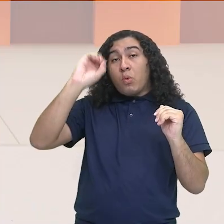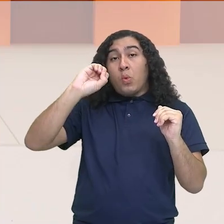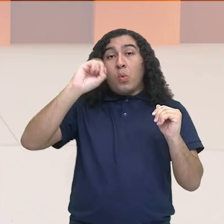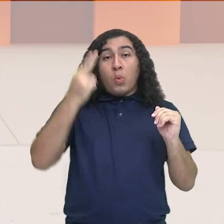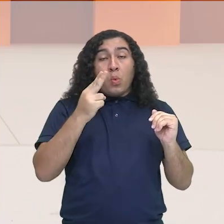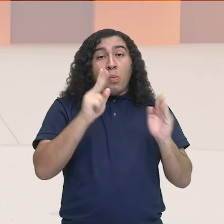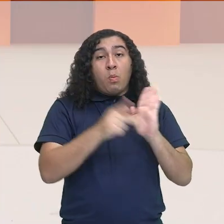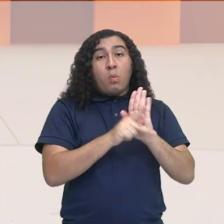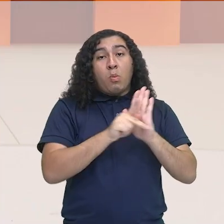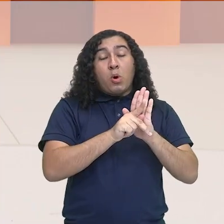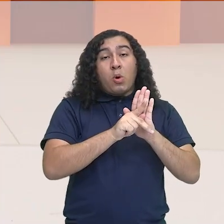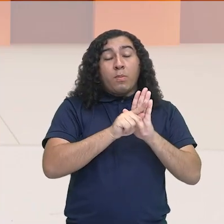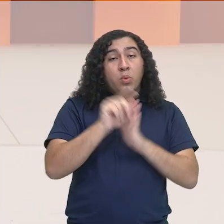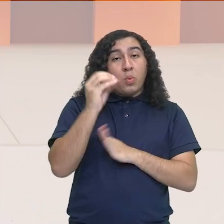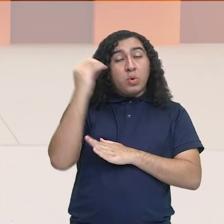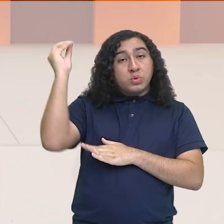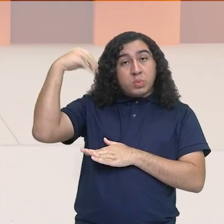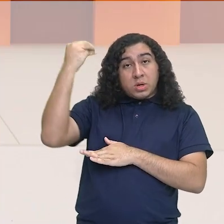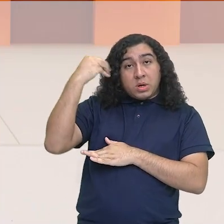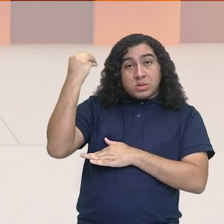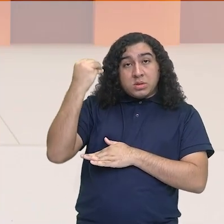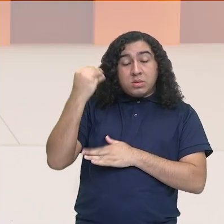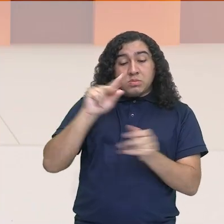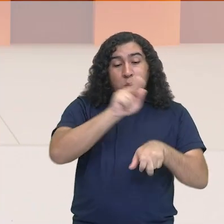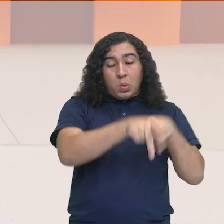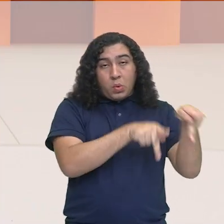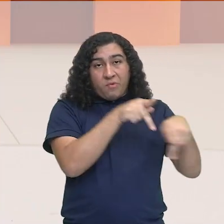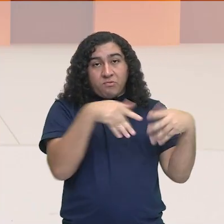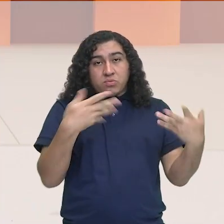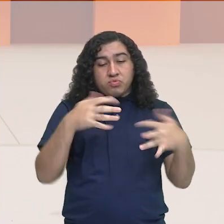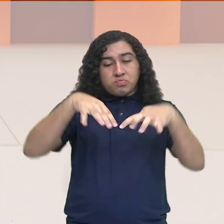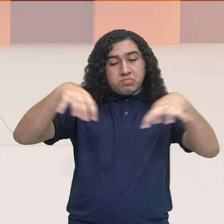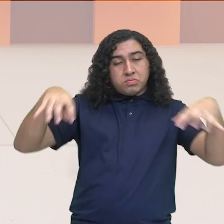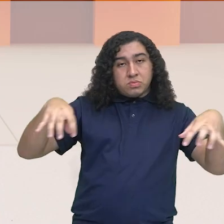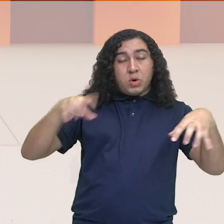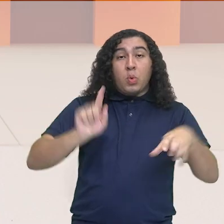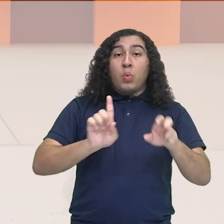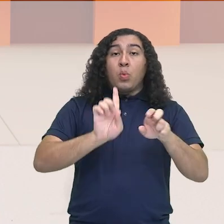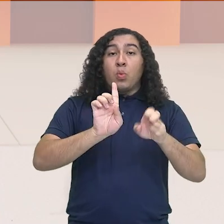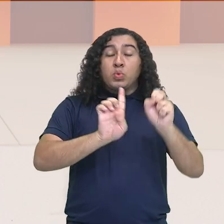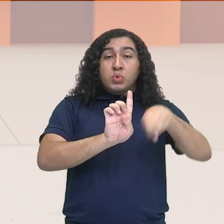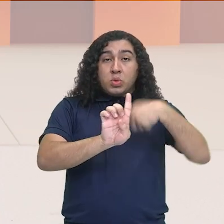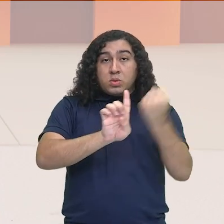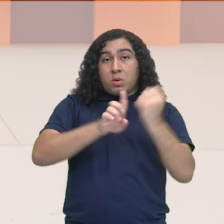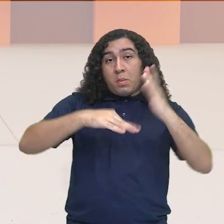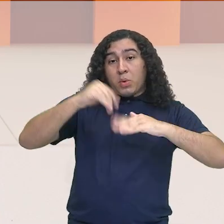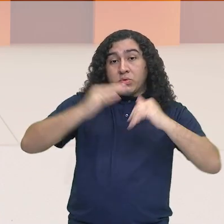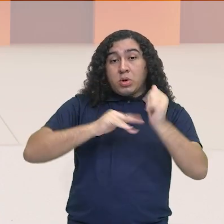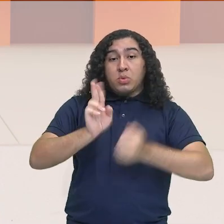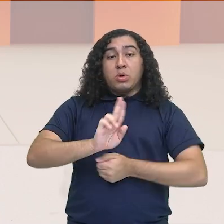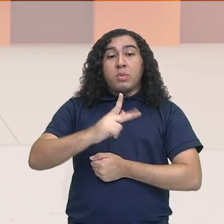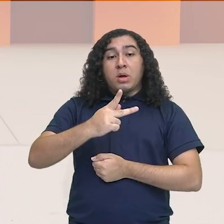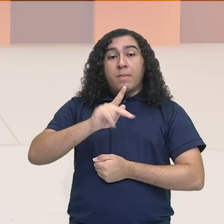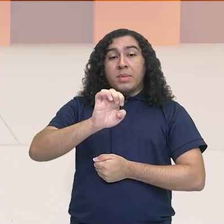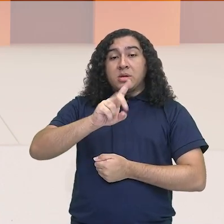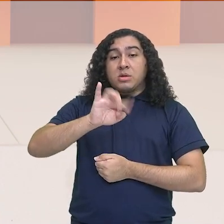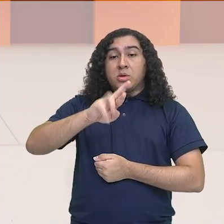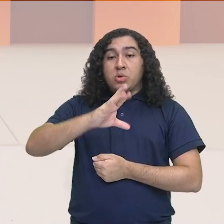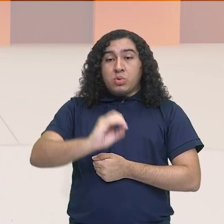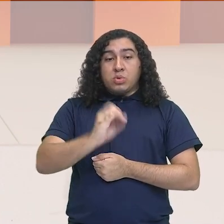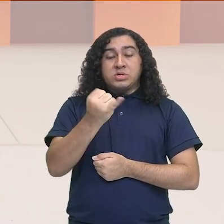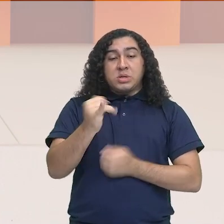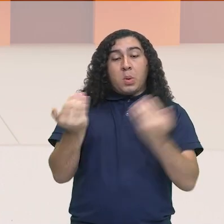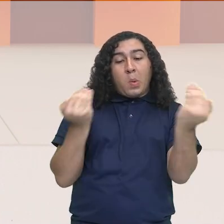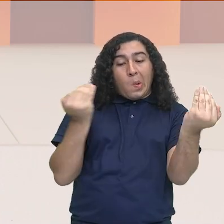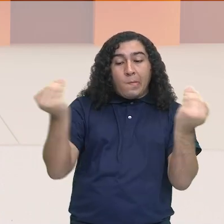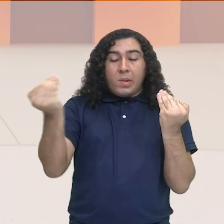ou o conhecimento do senso comum. O sociólogo brasileiro chamado Pedro Demo diz o seguinte: quando compara